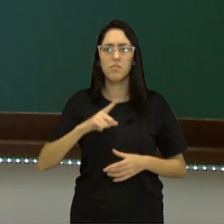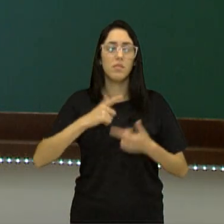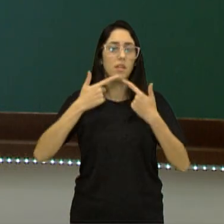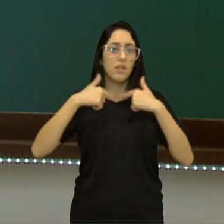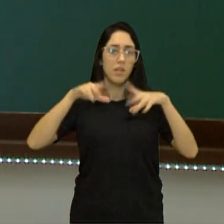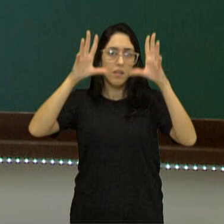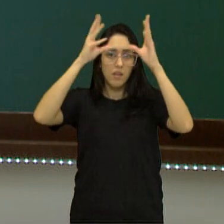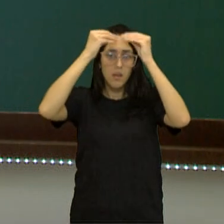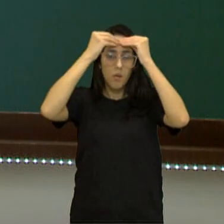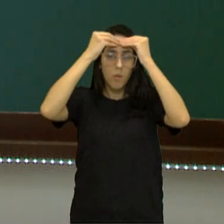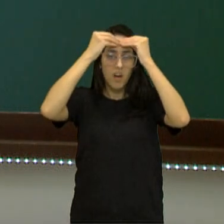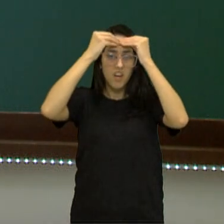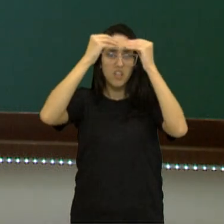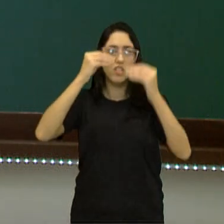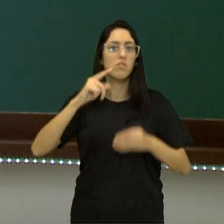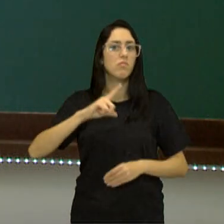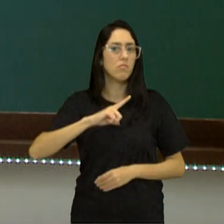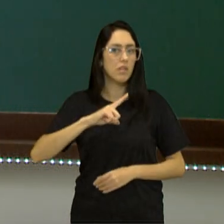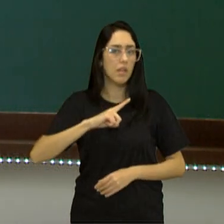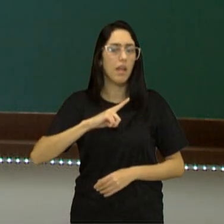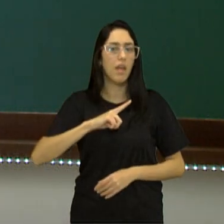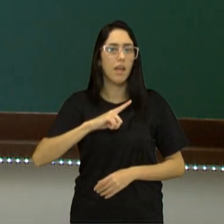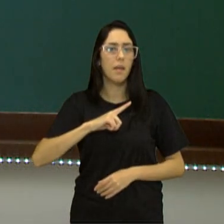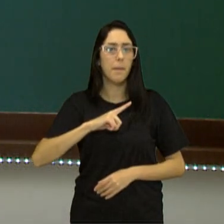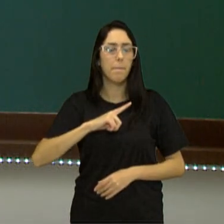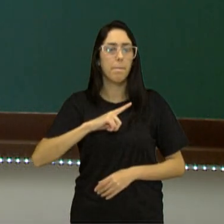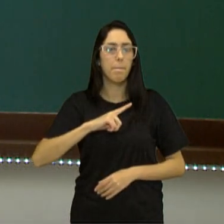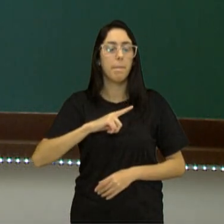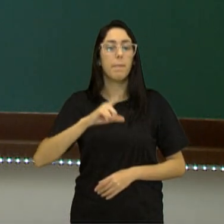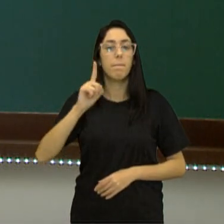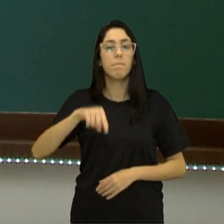Ô, professor, imagem? Pare com isso, professor. É